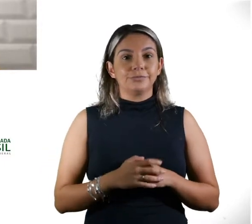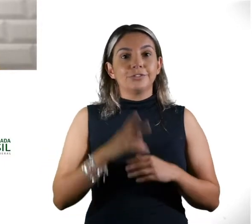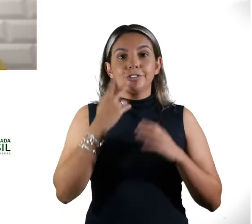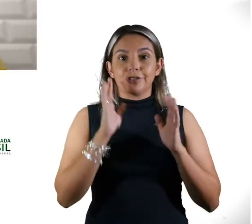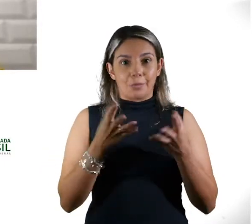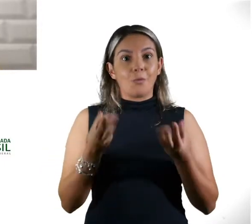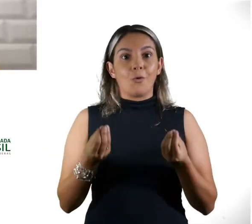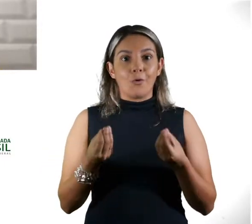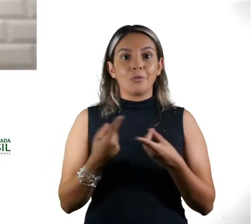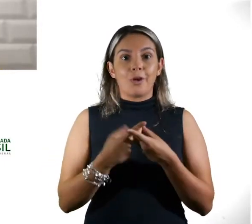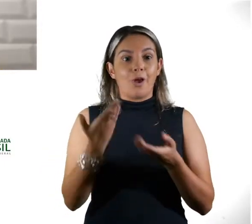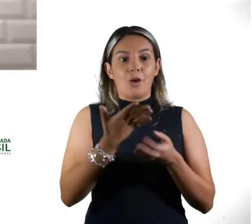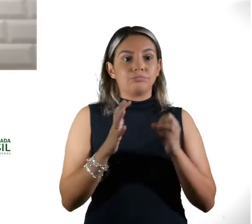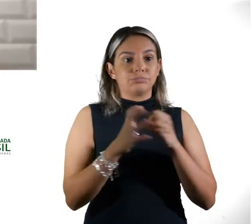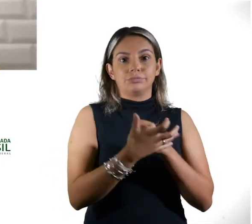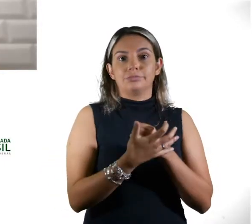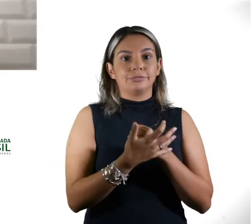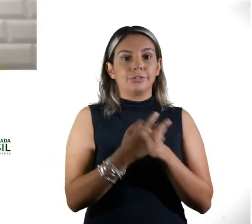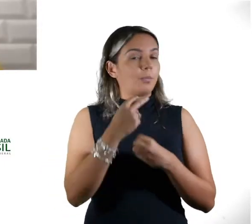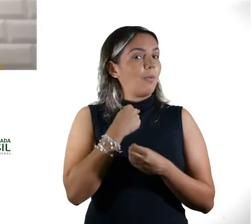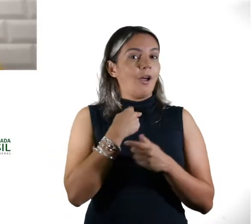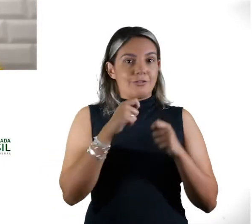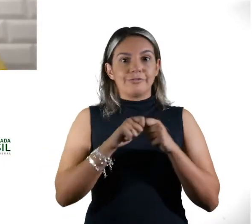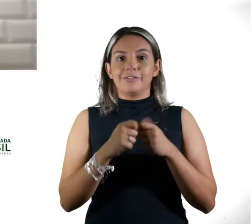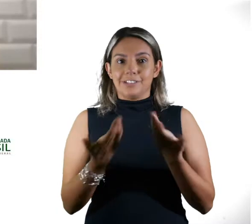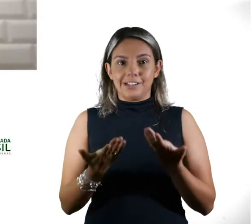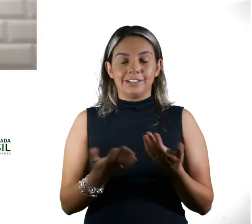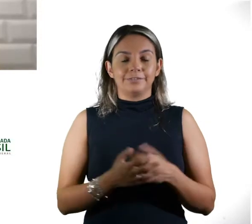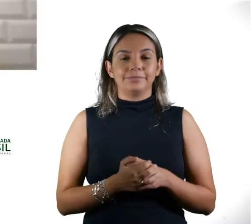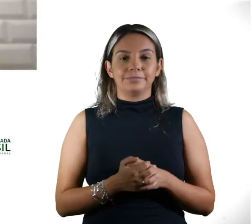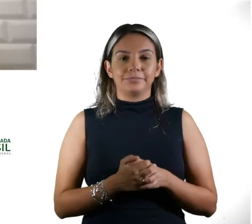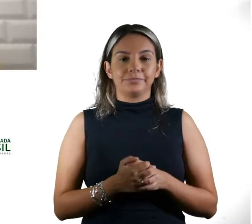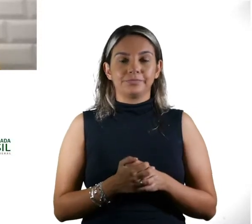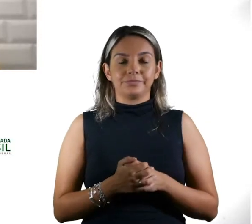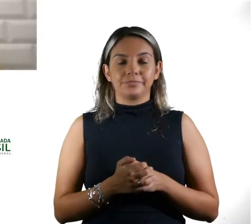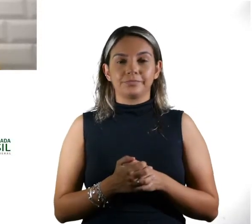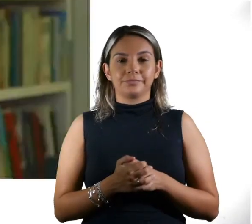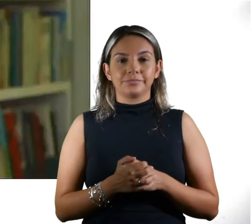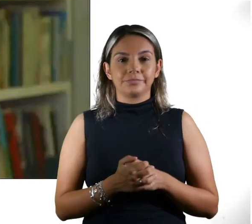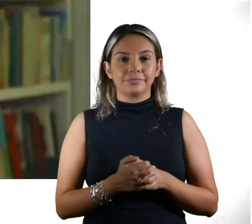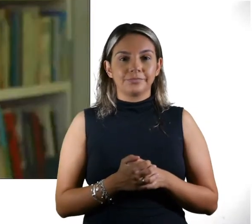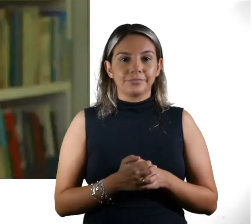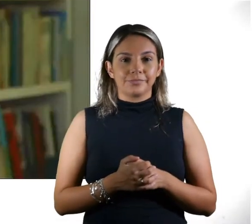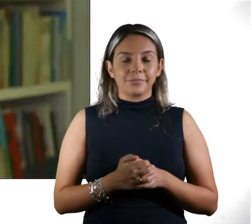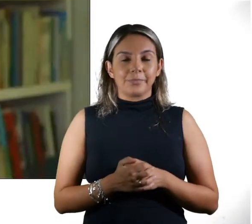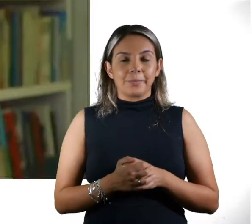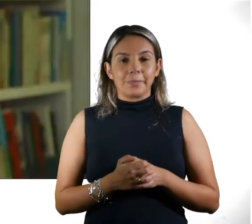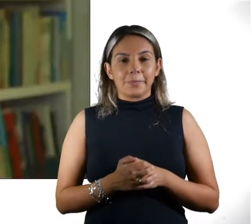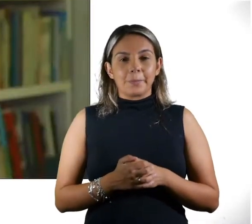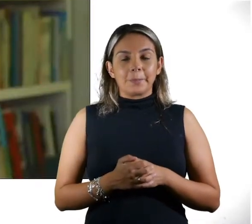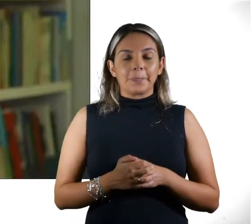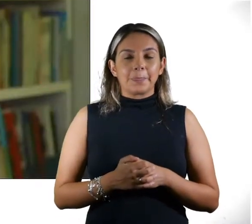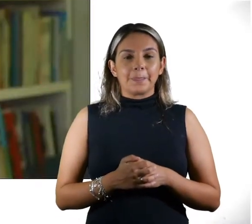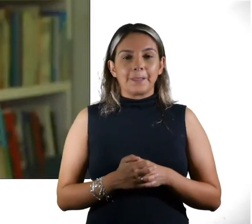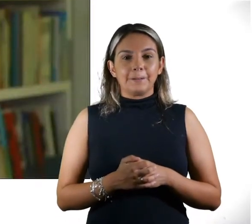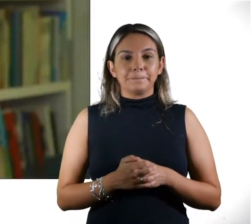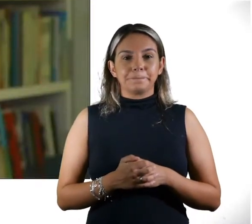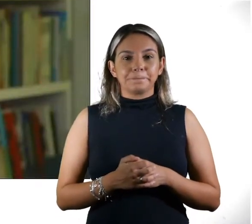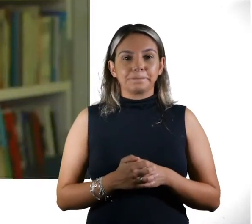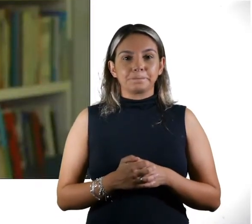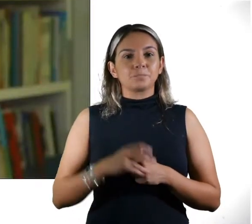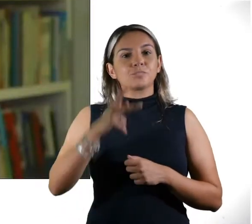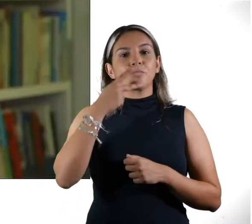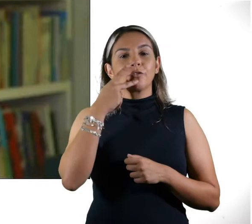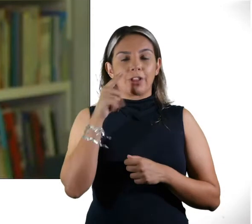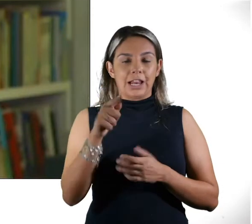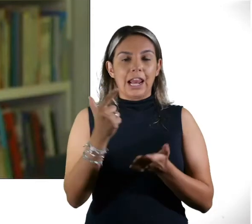muito. Sim, nestas circunstâncias, né? Já é até digno de observação. Vamos